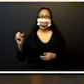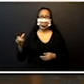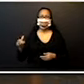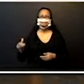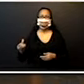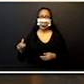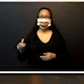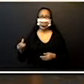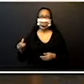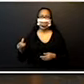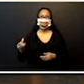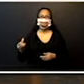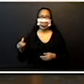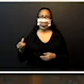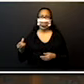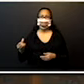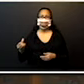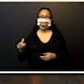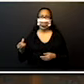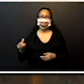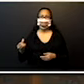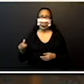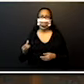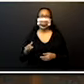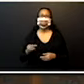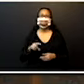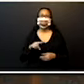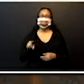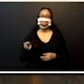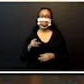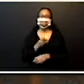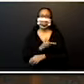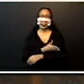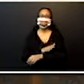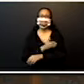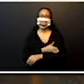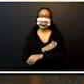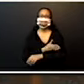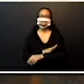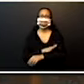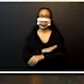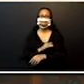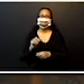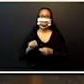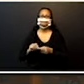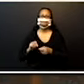466. Gente, peguem o costume de fazer isso aqui, ó.